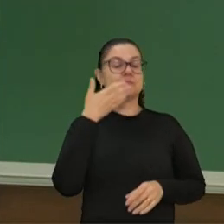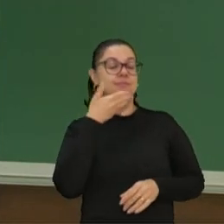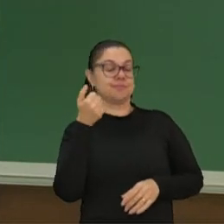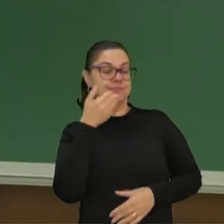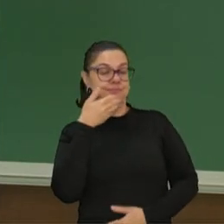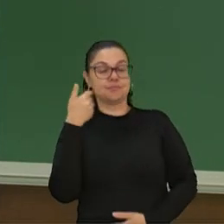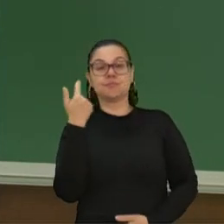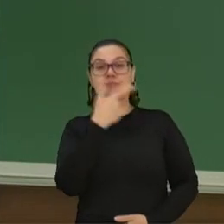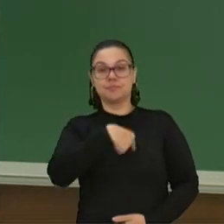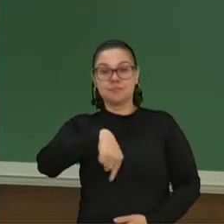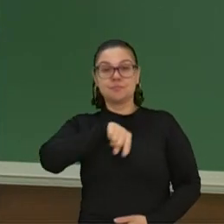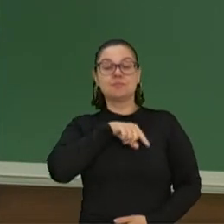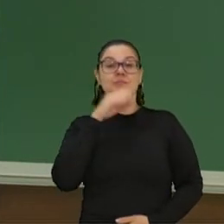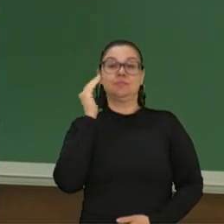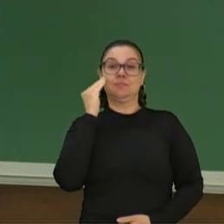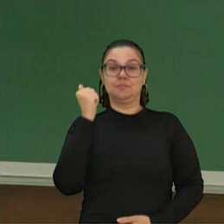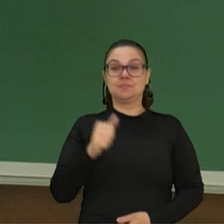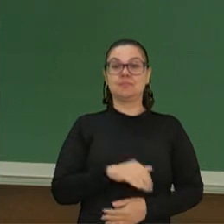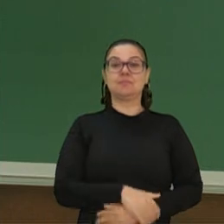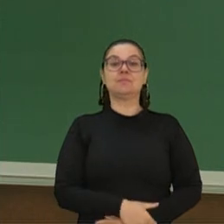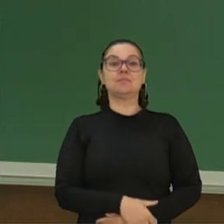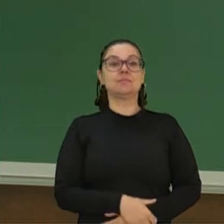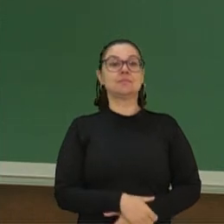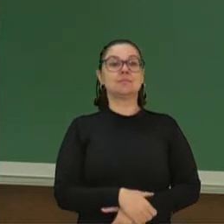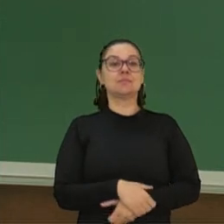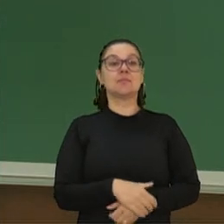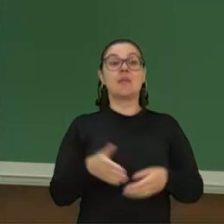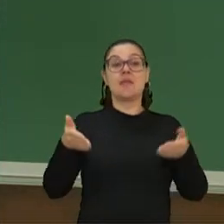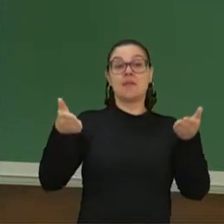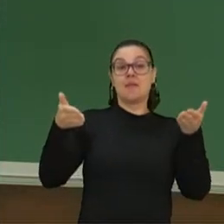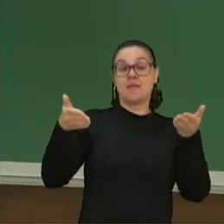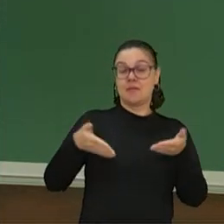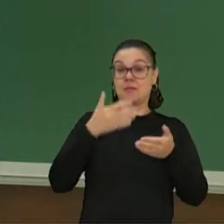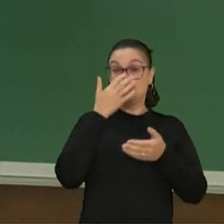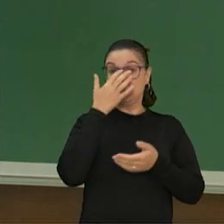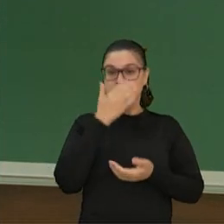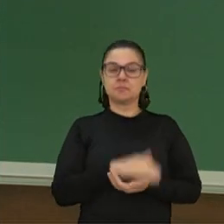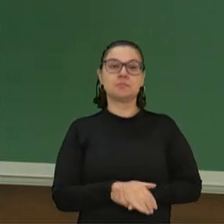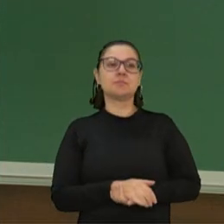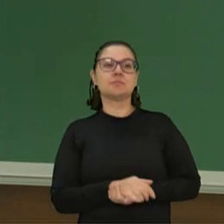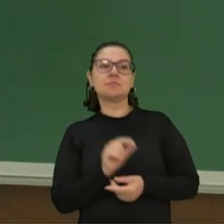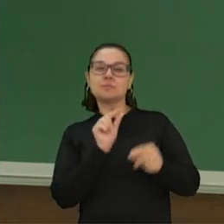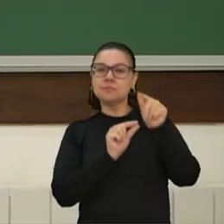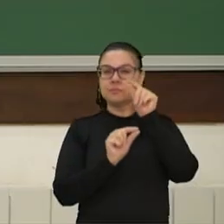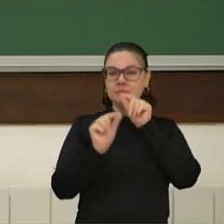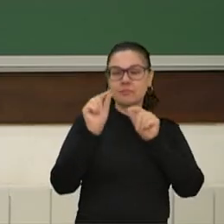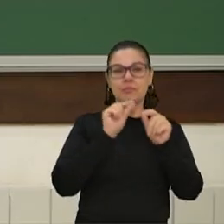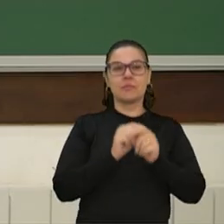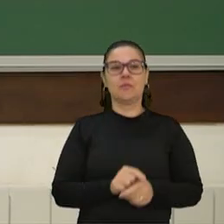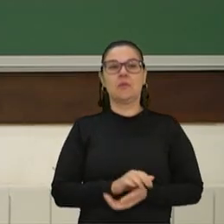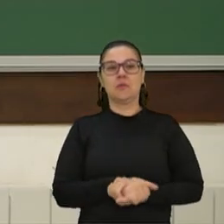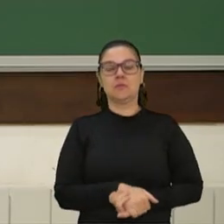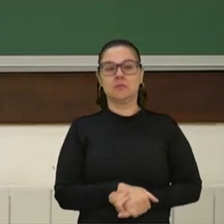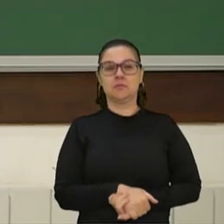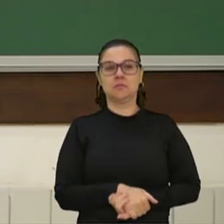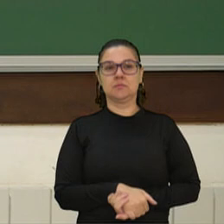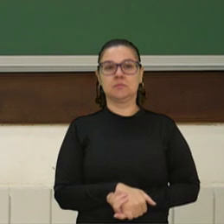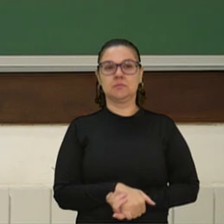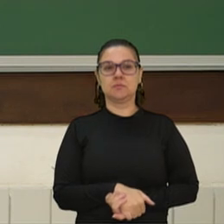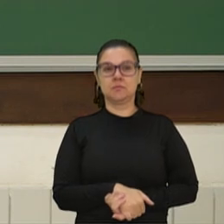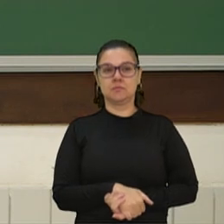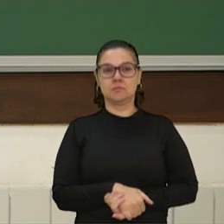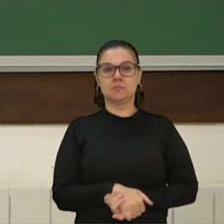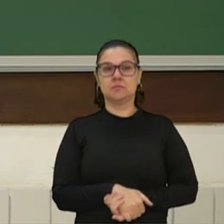fácil de nós entendermos o meme. E agora nós vamos falar um pouquinho do modal verbo should e